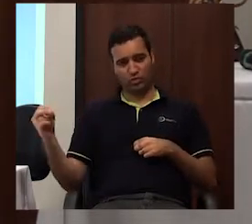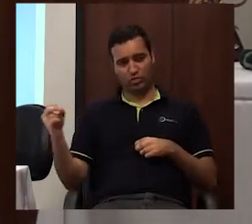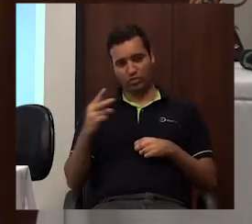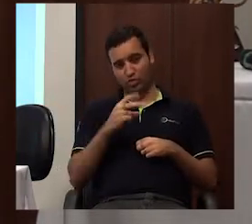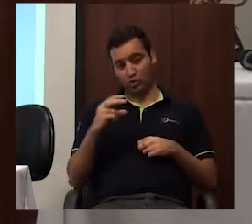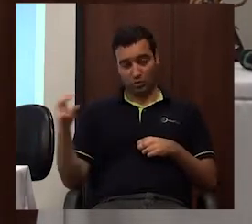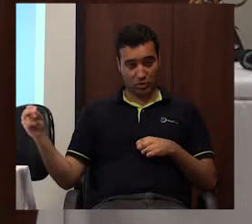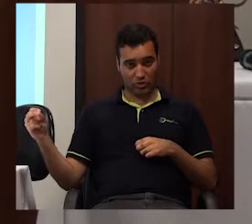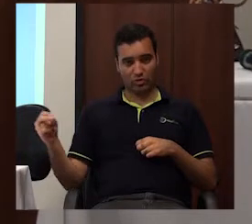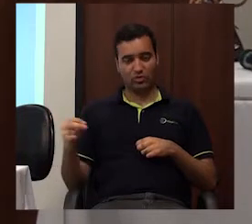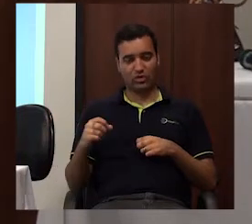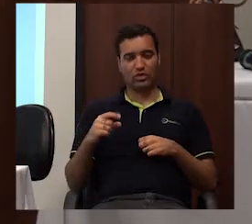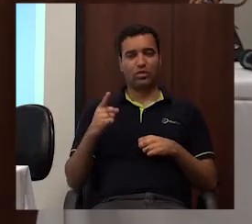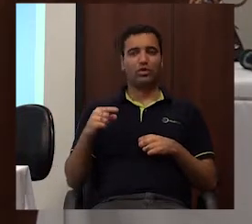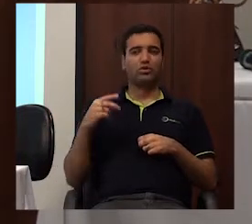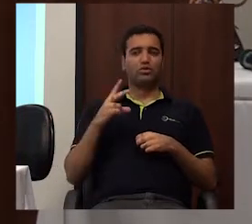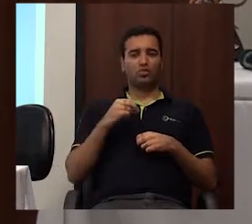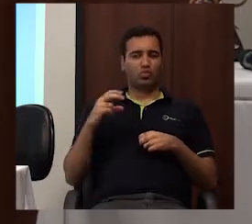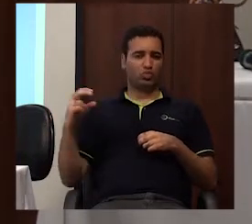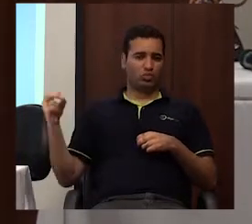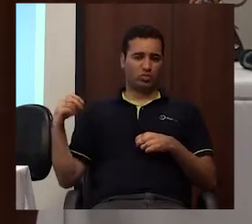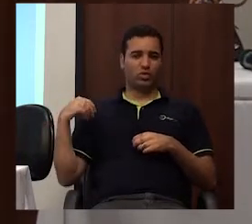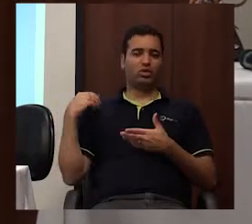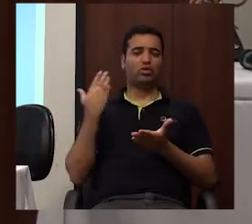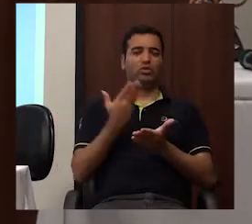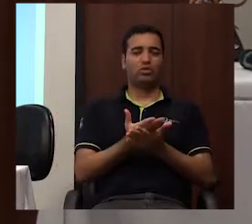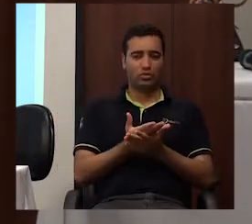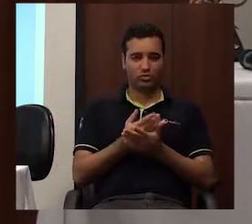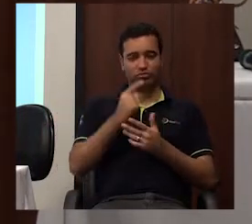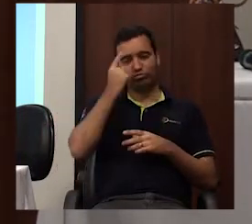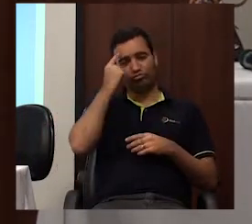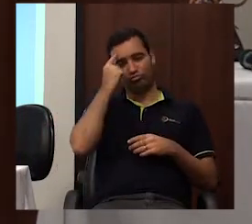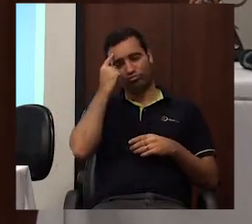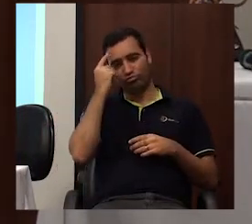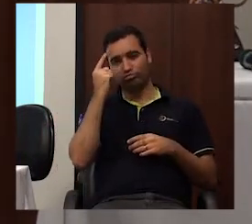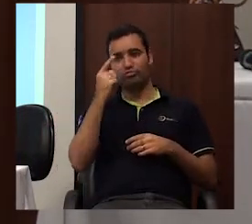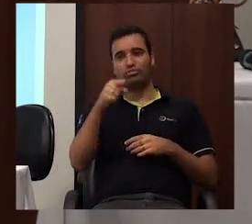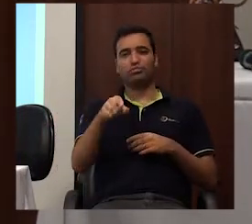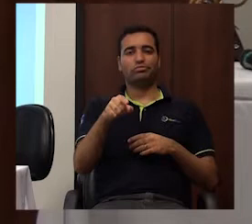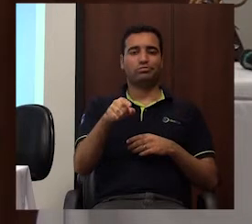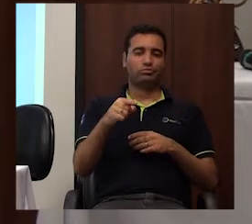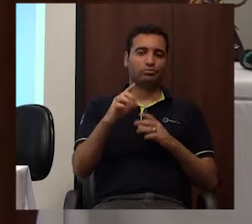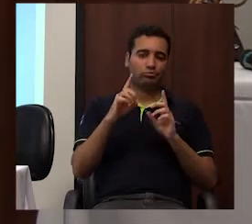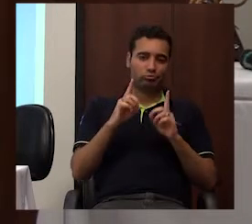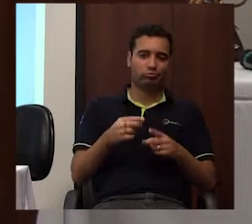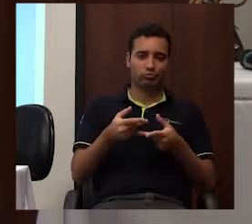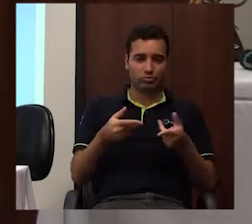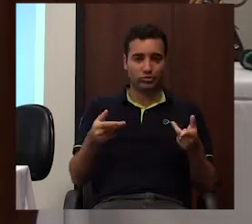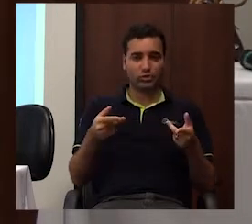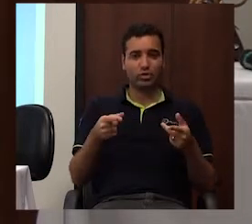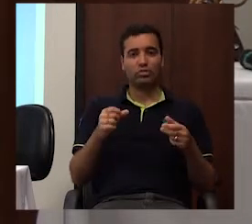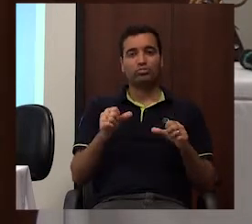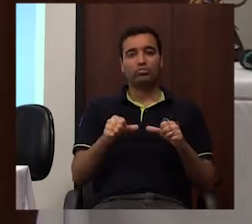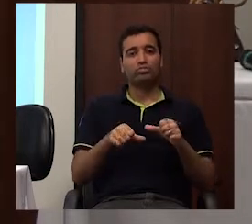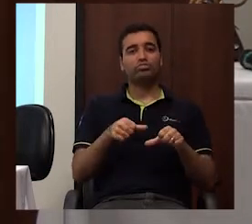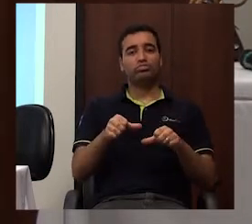cá, todo o pensamento em relação ao atendimento de pessoas com alguma deficiência passou por